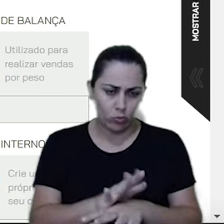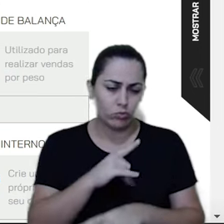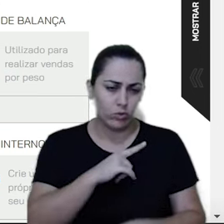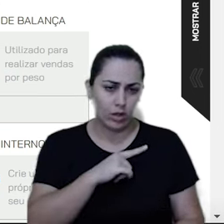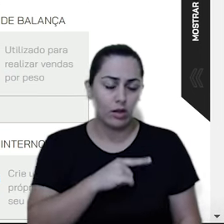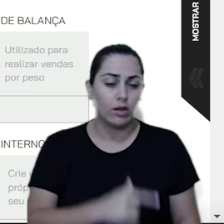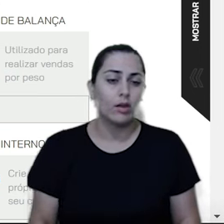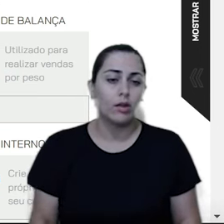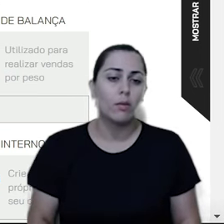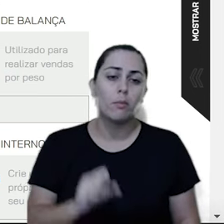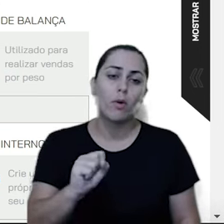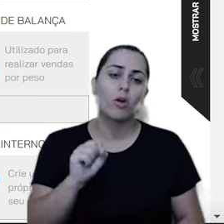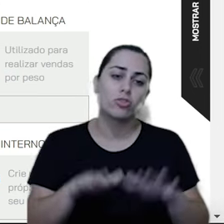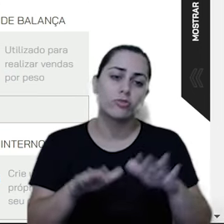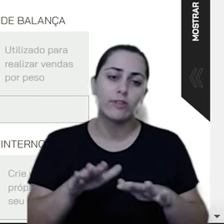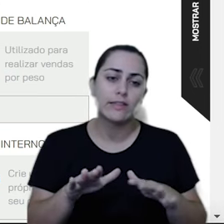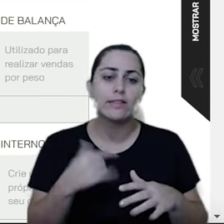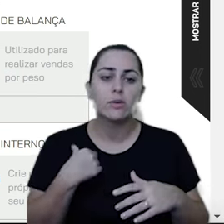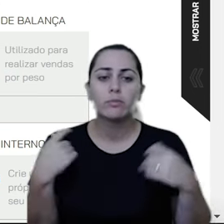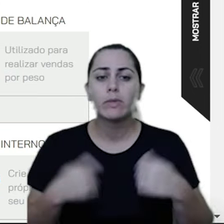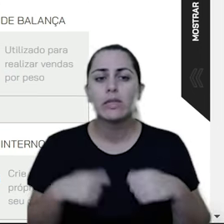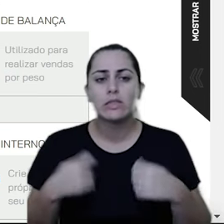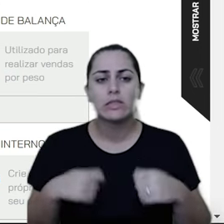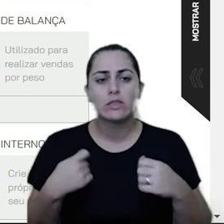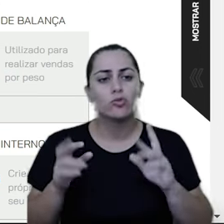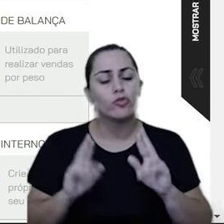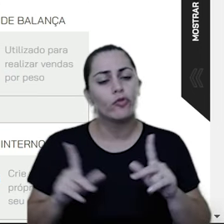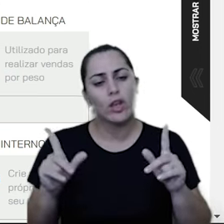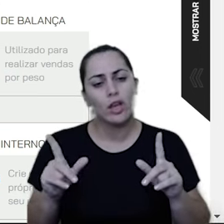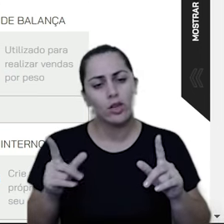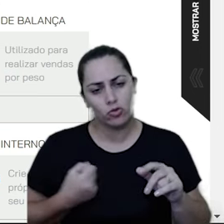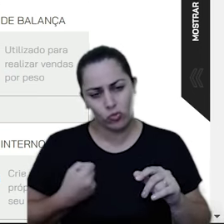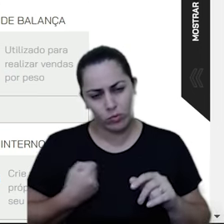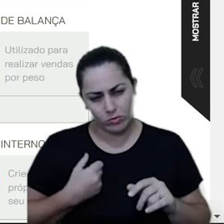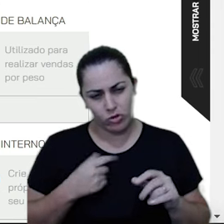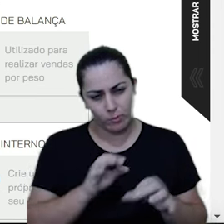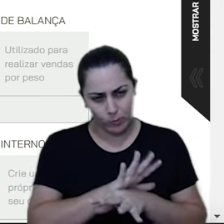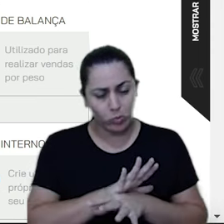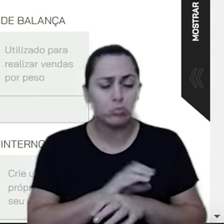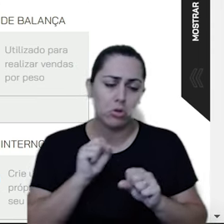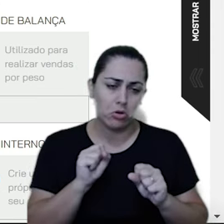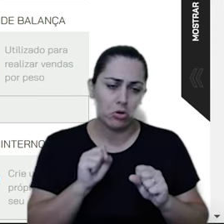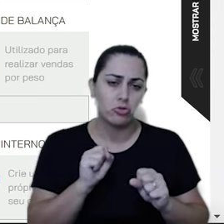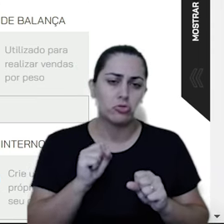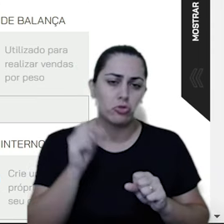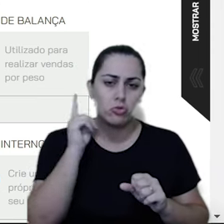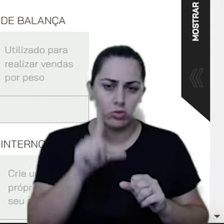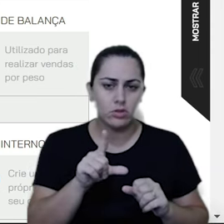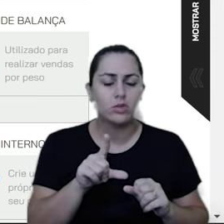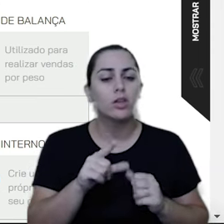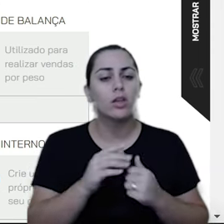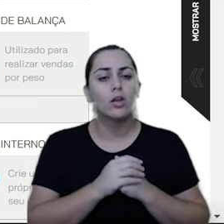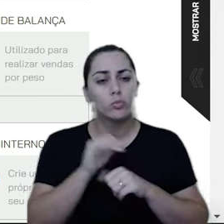o código aqui pode acontecer de querer precisar ter um código diferente daquele que ele trouxe automático pode eu consigo